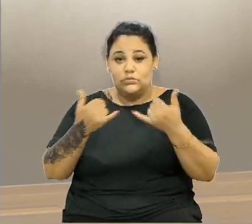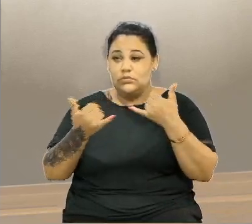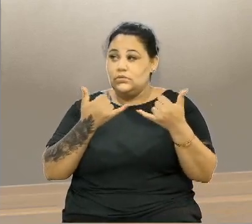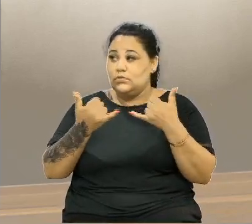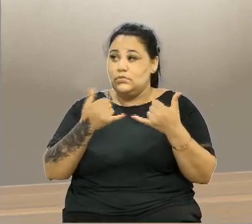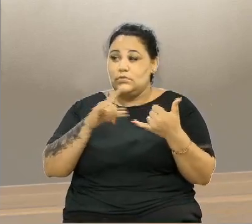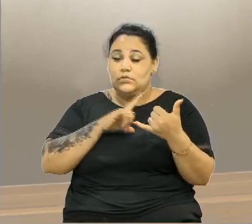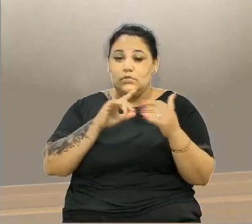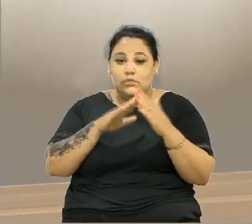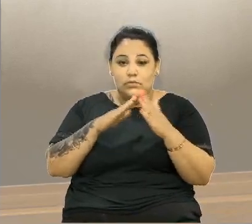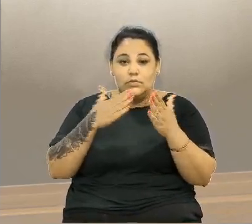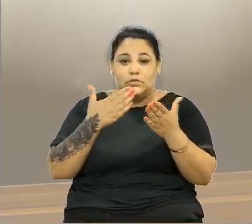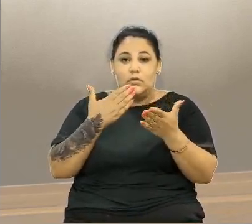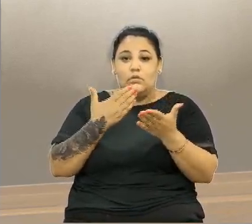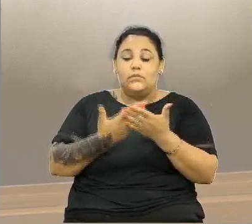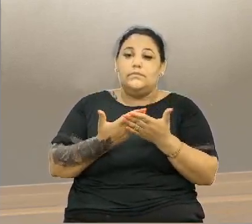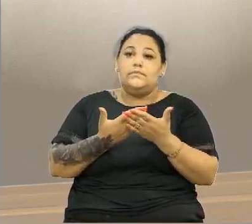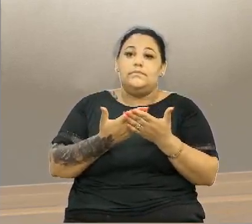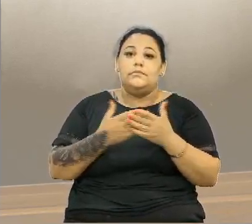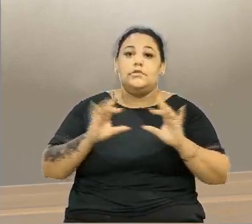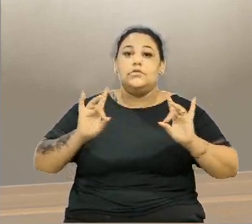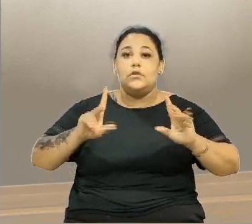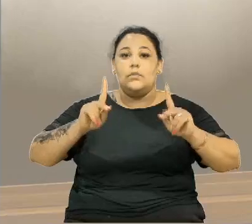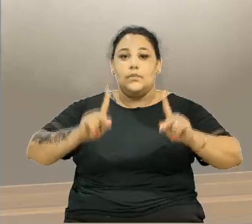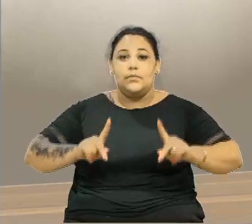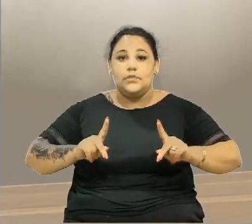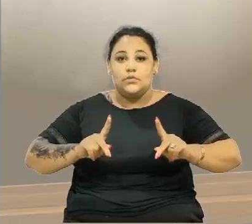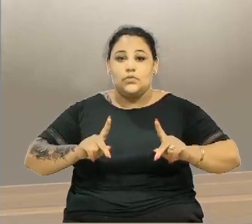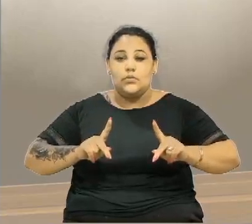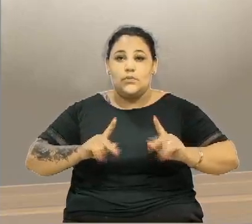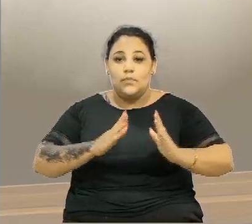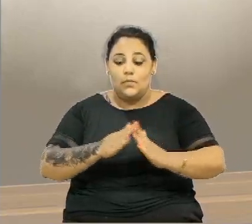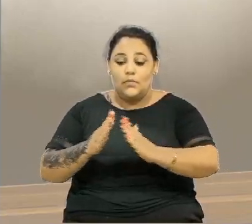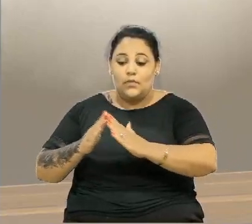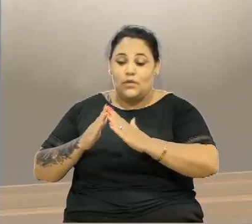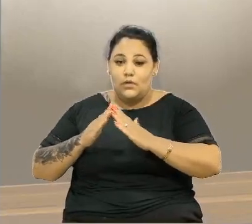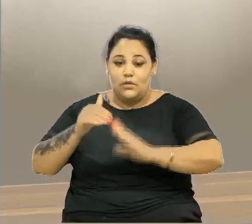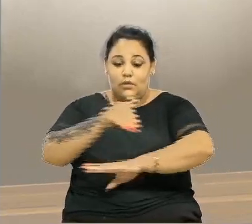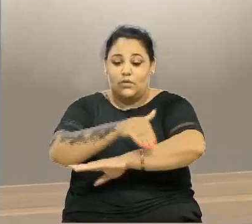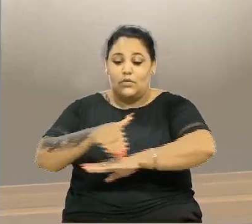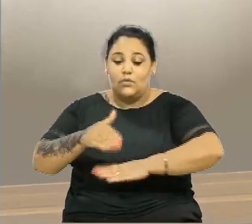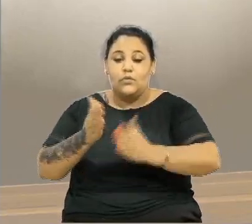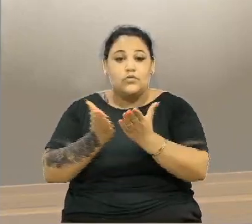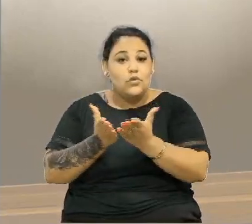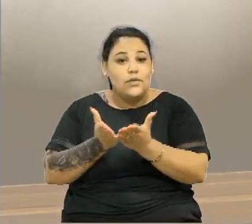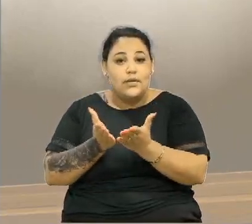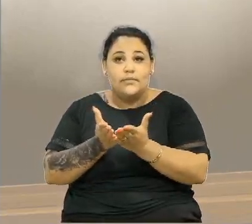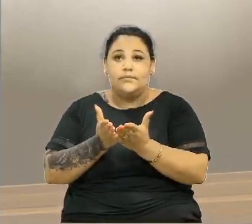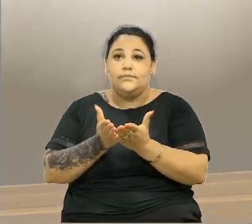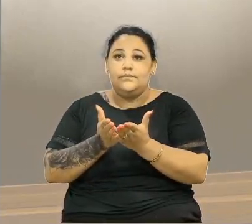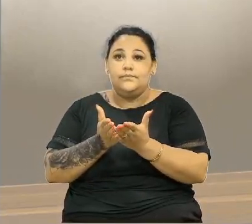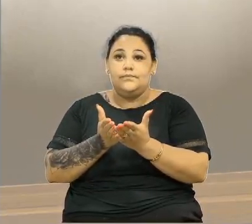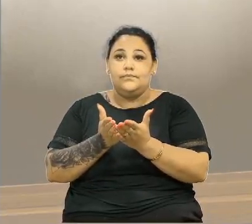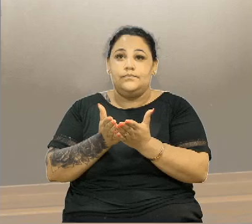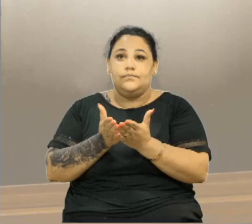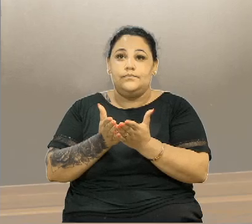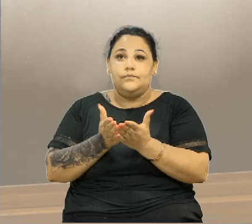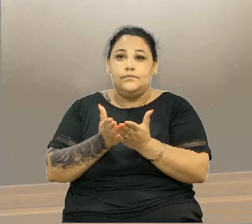tem uma escola só para as pessoas em situação de rua estudarem. Entre elas, elas